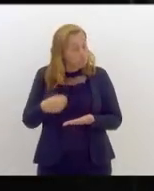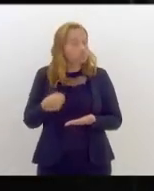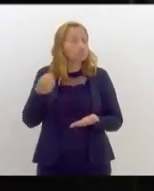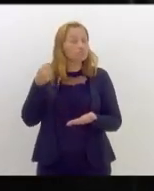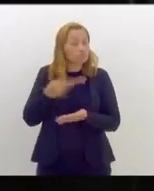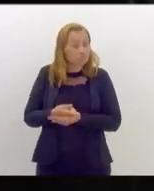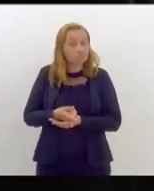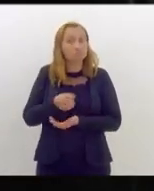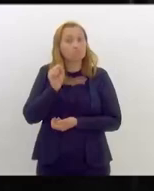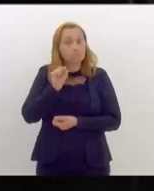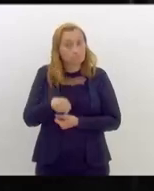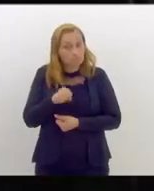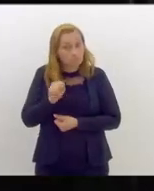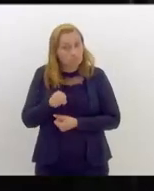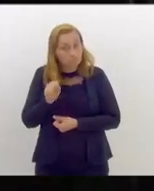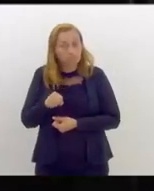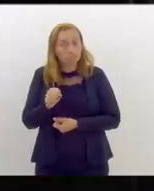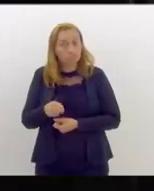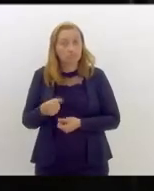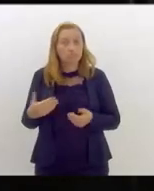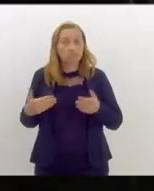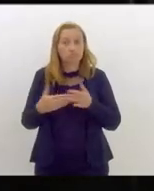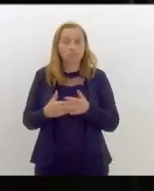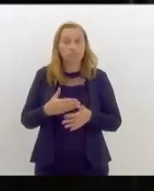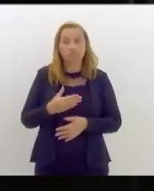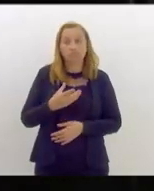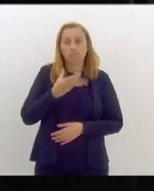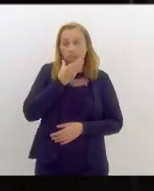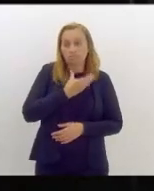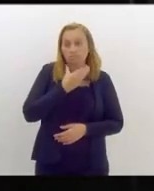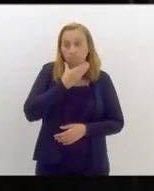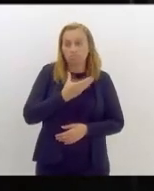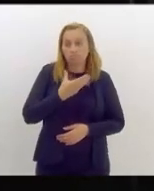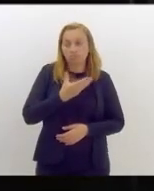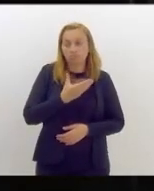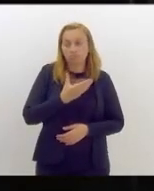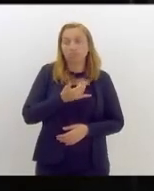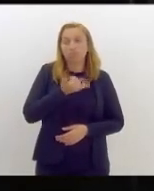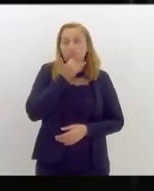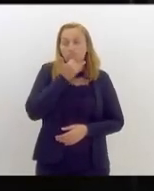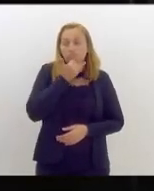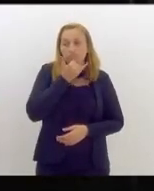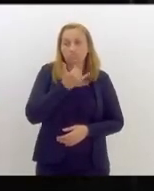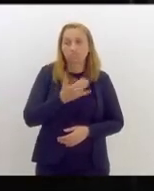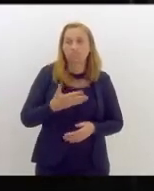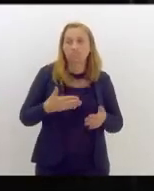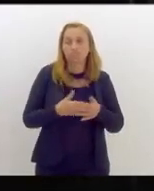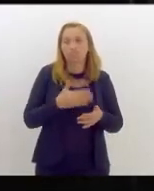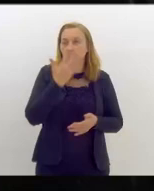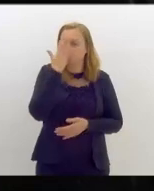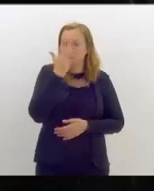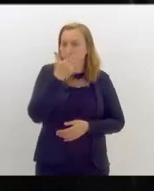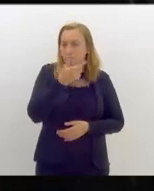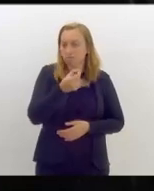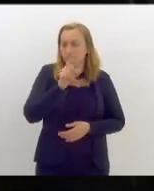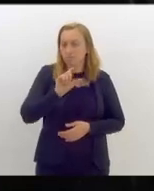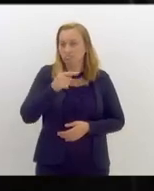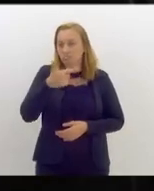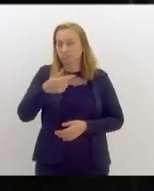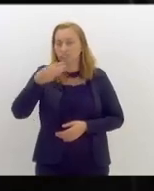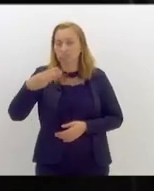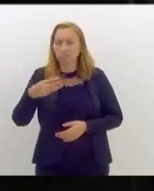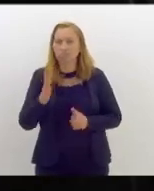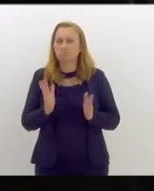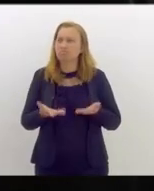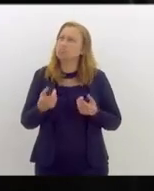exatamente pago até dezembro de perdão até o fevereiro de 2023 agora a gente